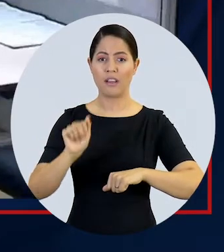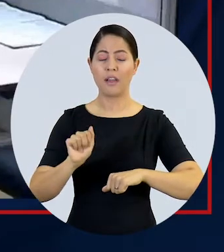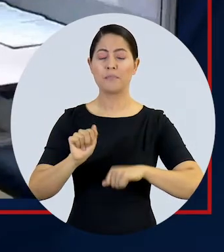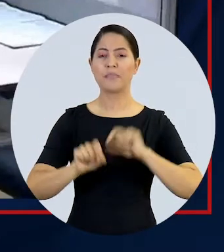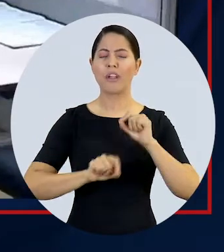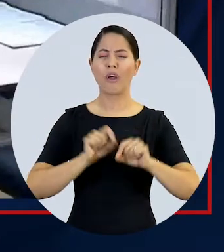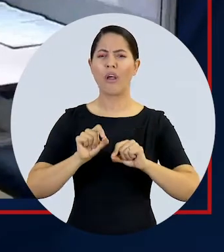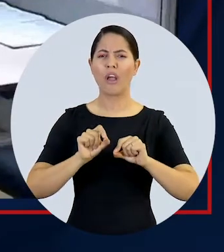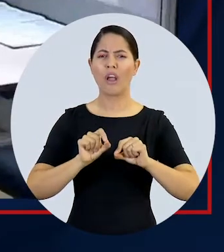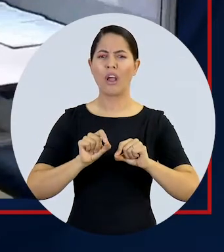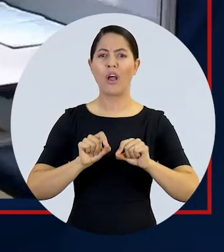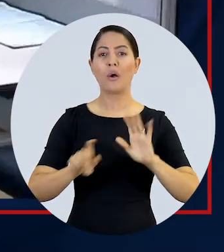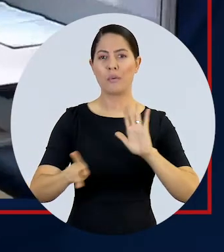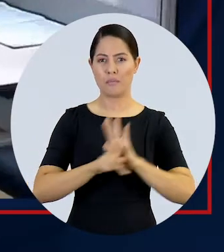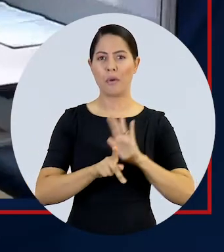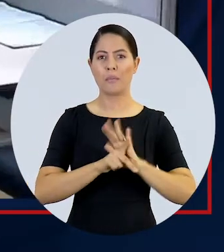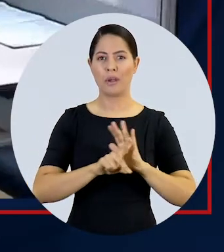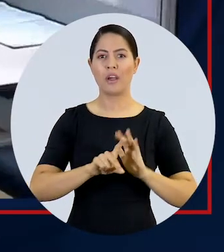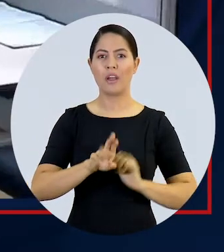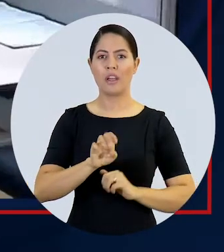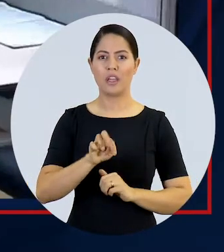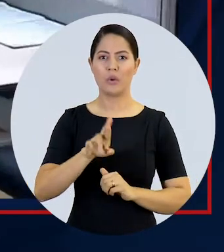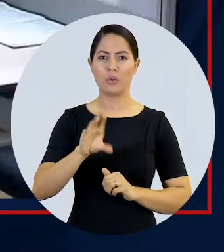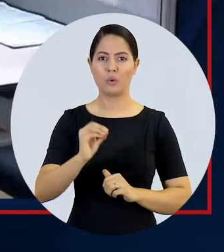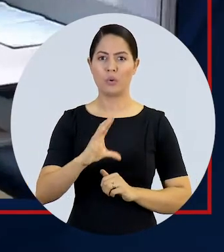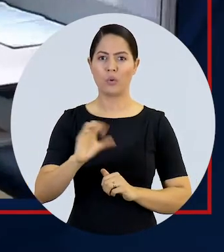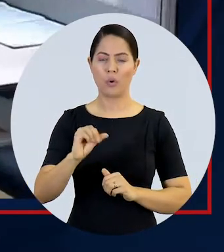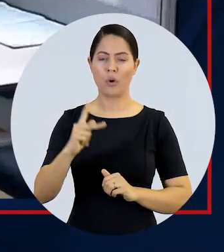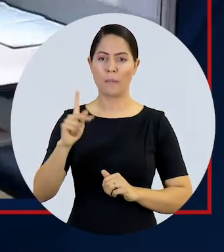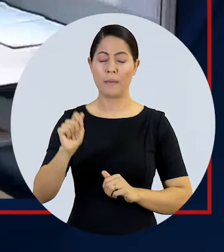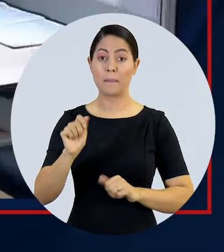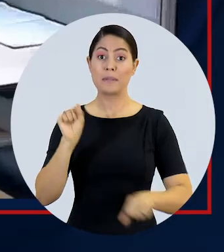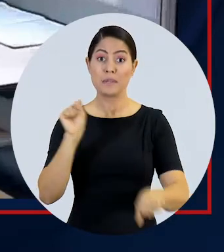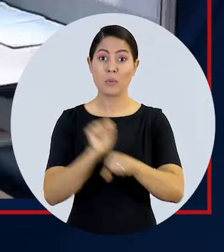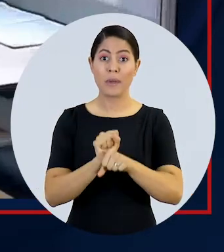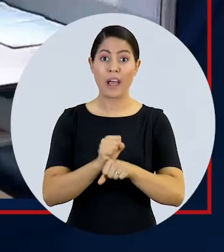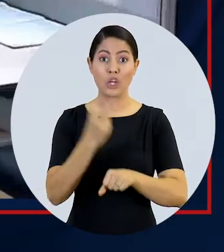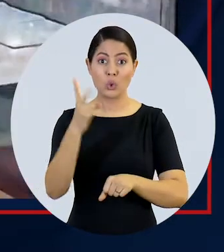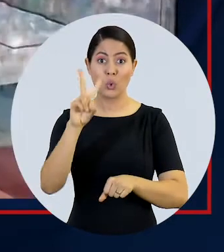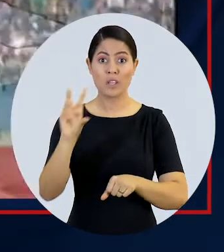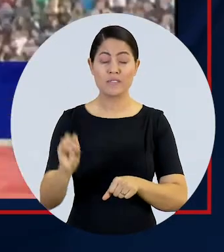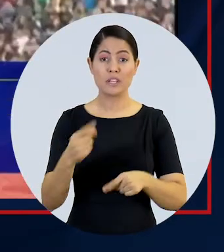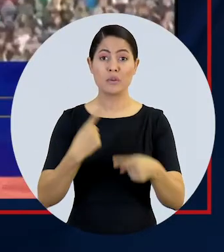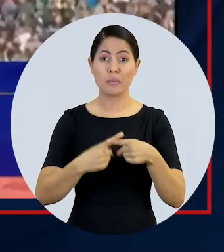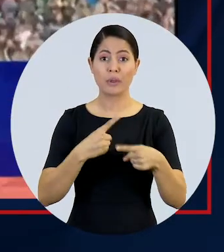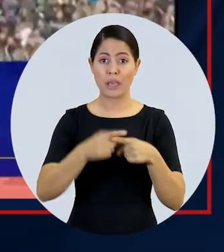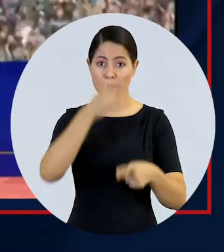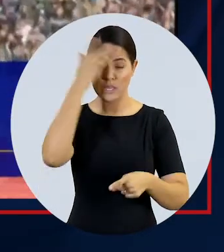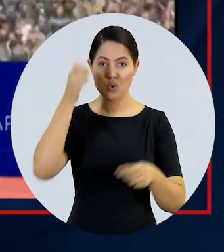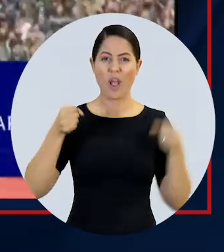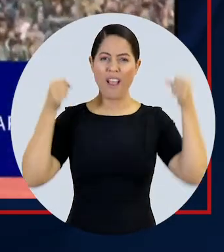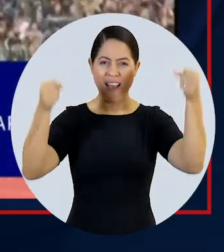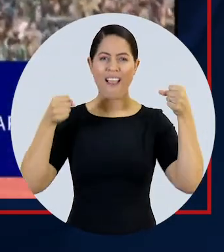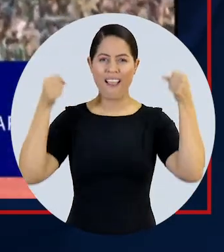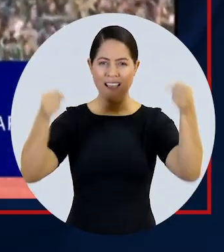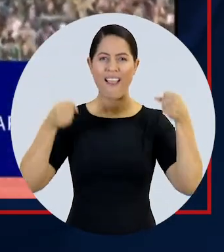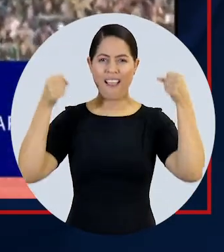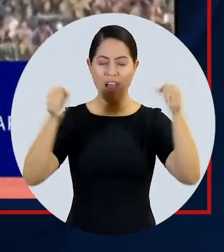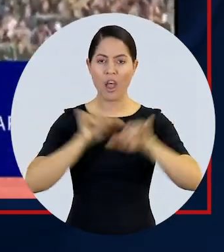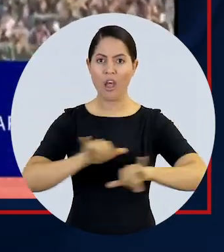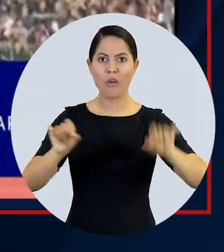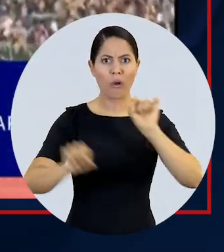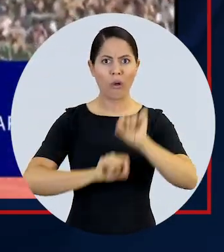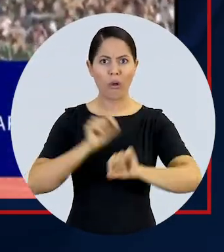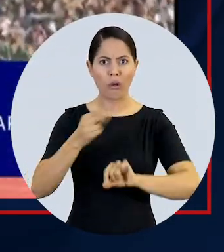noite, partida das eliminatórias da Eurocopa, mas foi interrompida 2 vezes porque torcedores da casa fizeram gestos